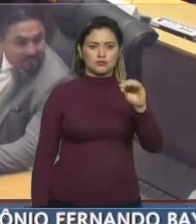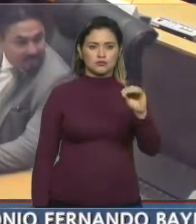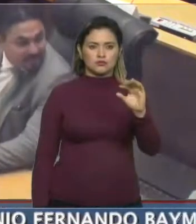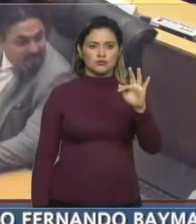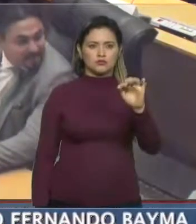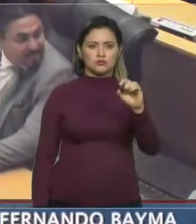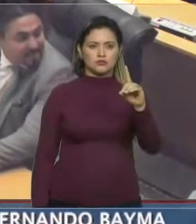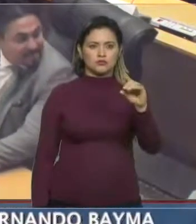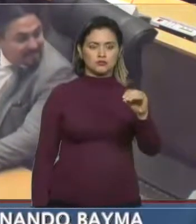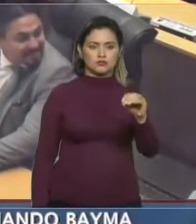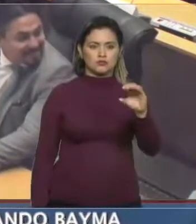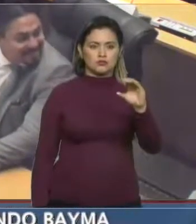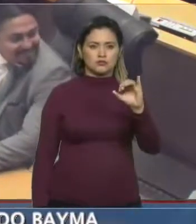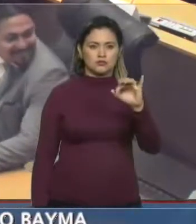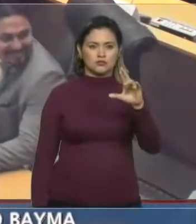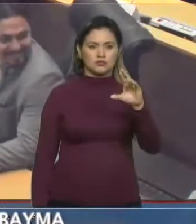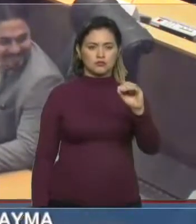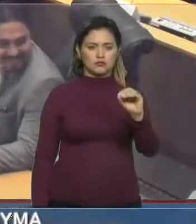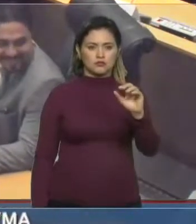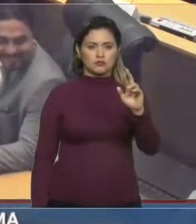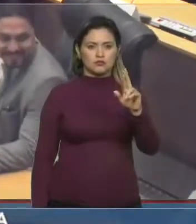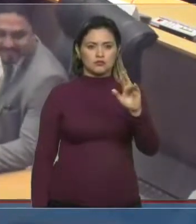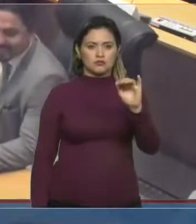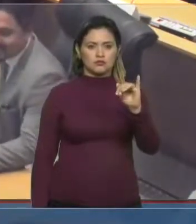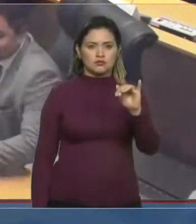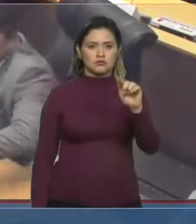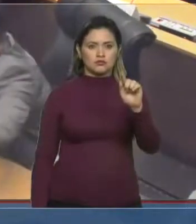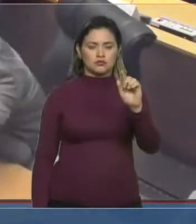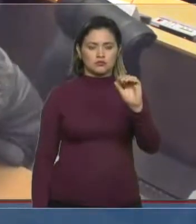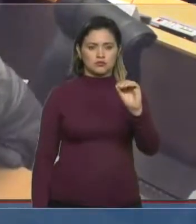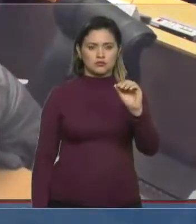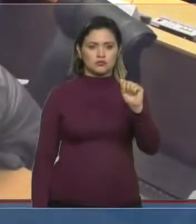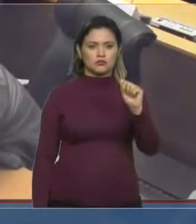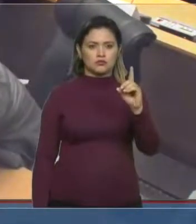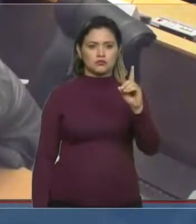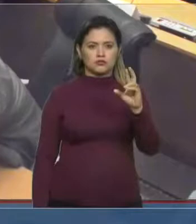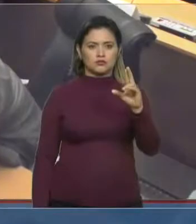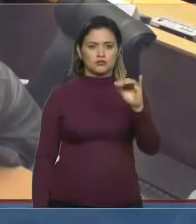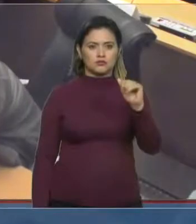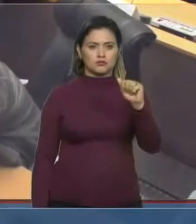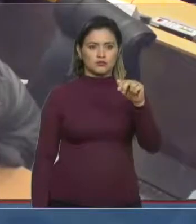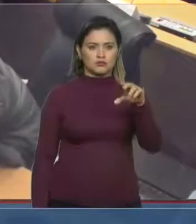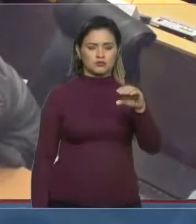Teles, Adriano e doutora Helena Duailib.